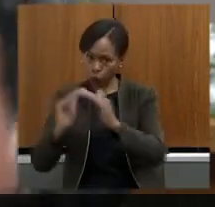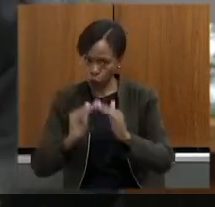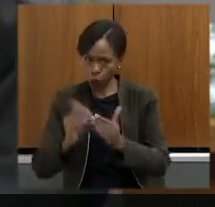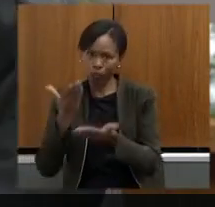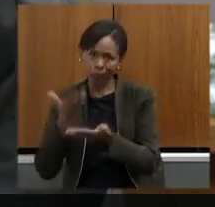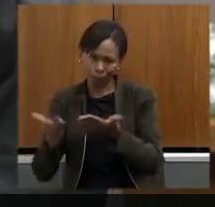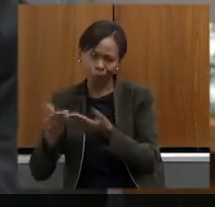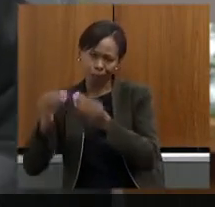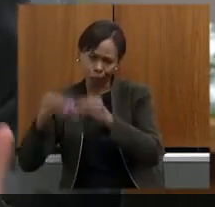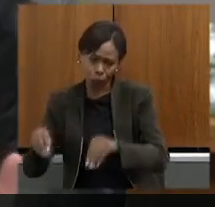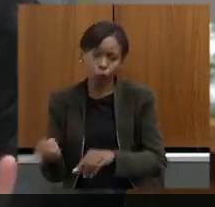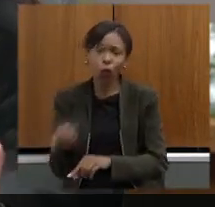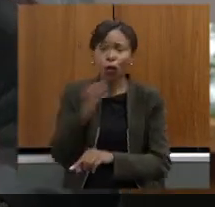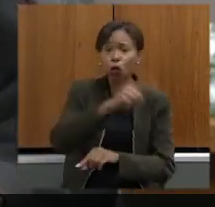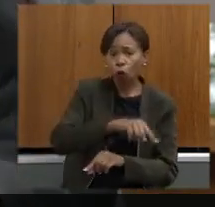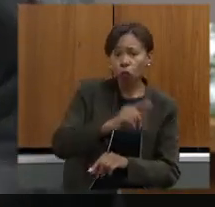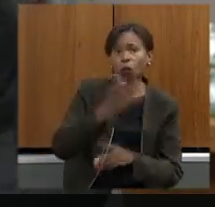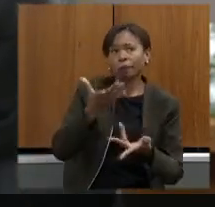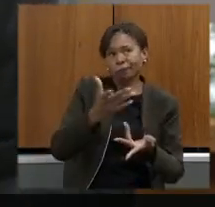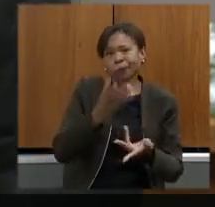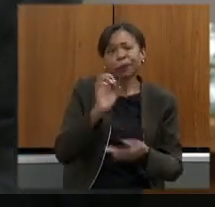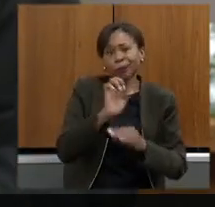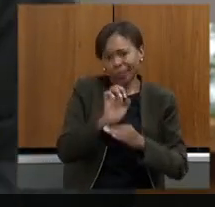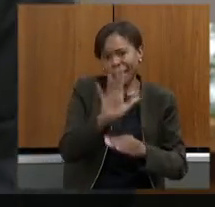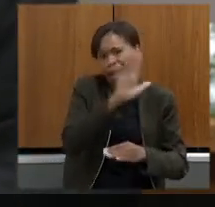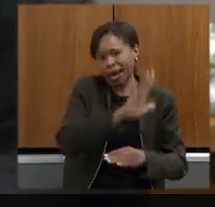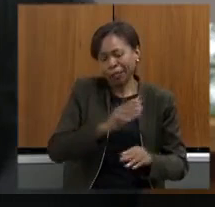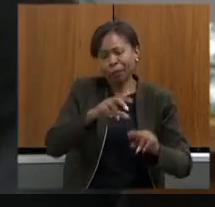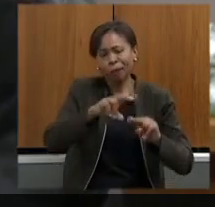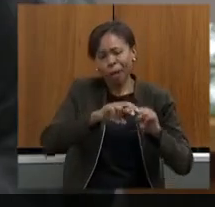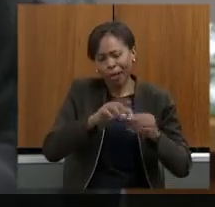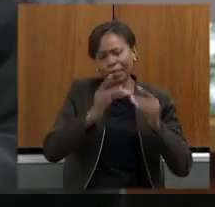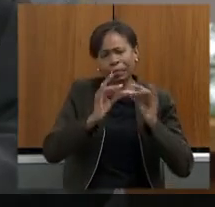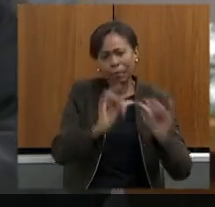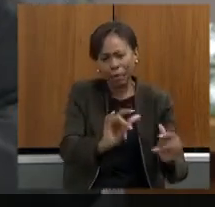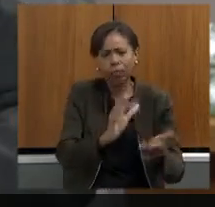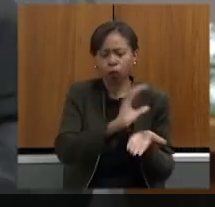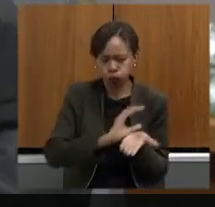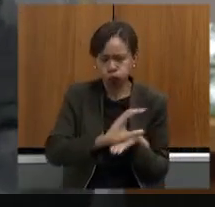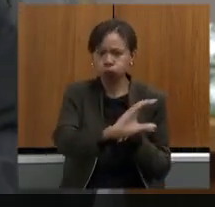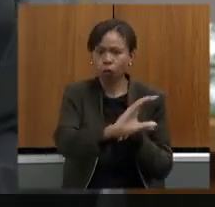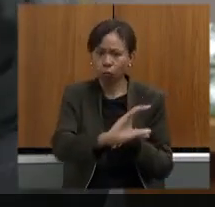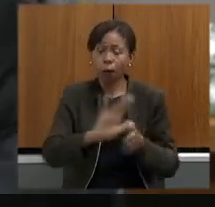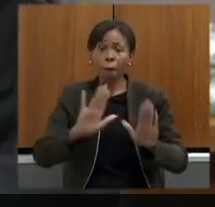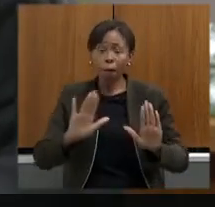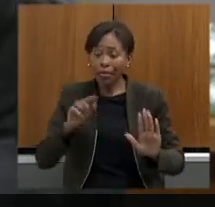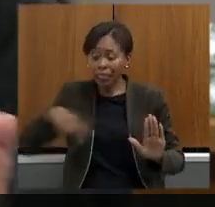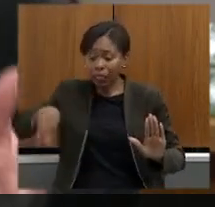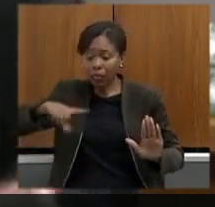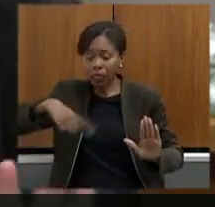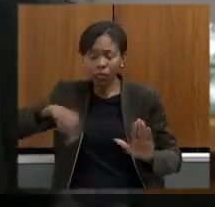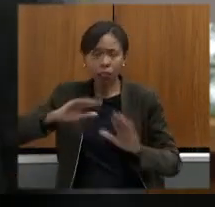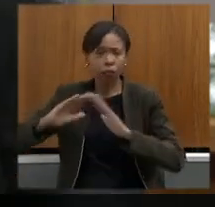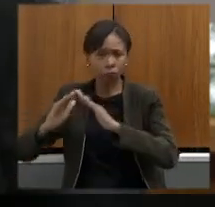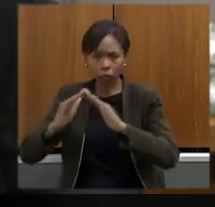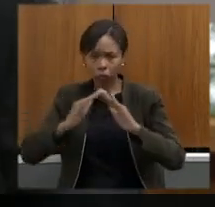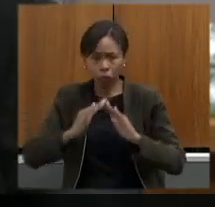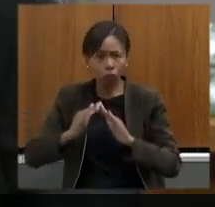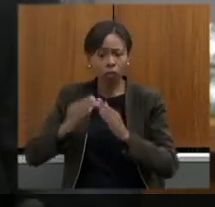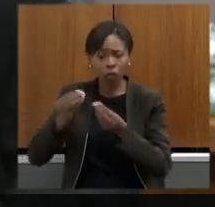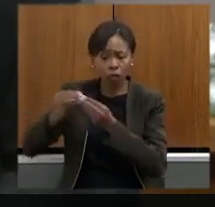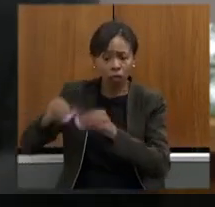Estado pelos danos econômicos Ok mas o atingido não pode ser subir estimado ele é parte